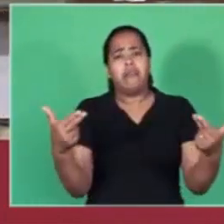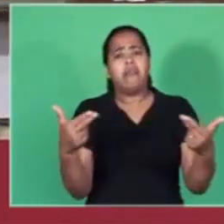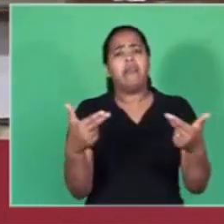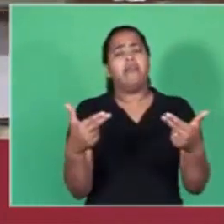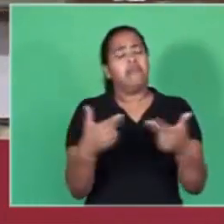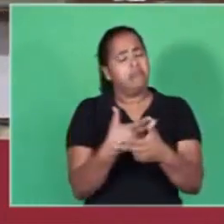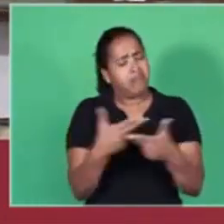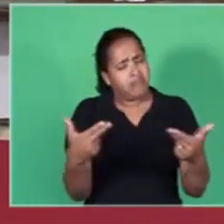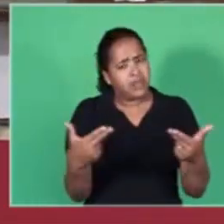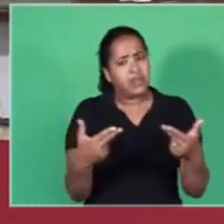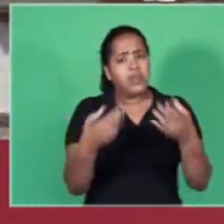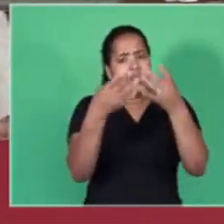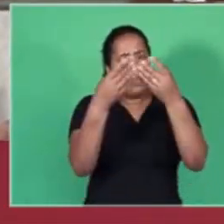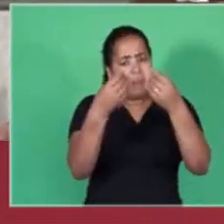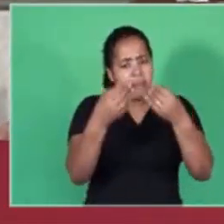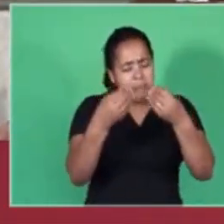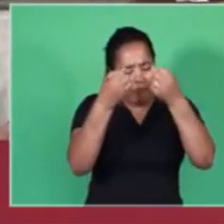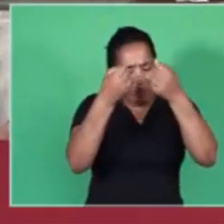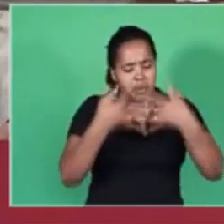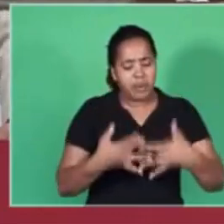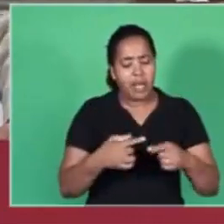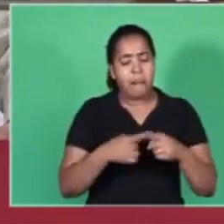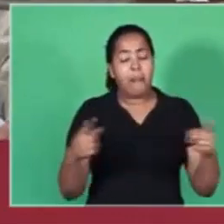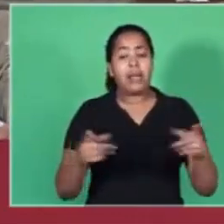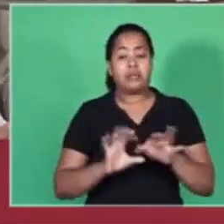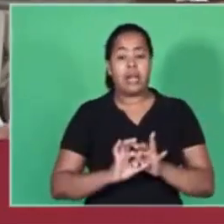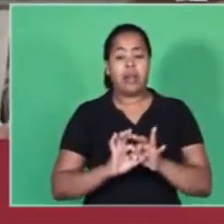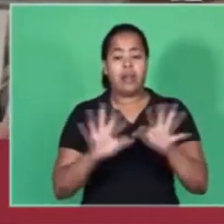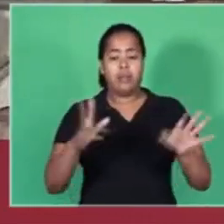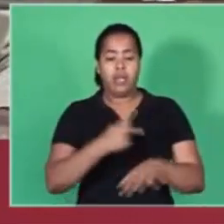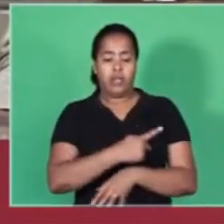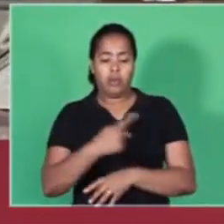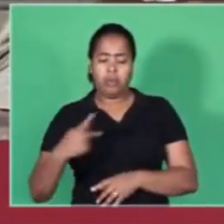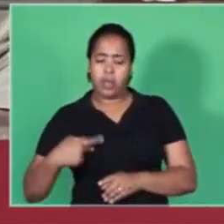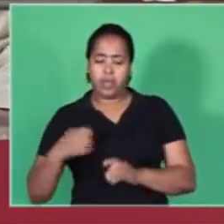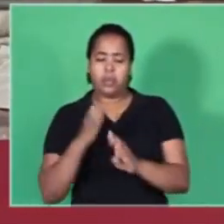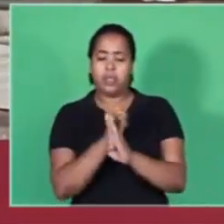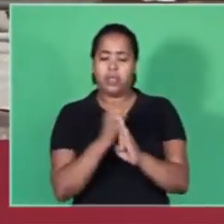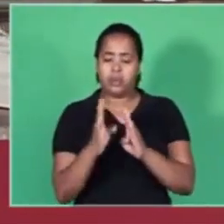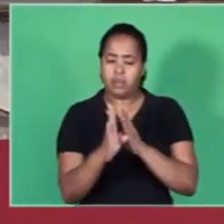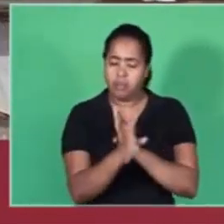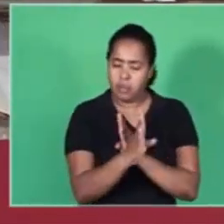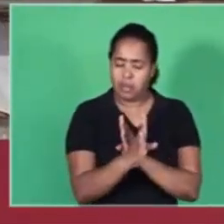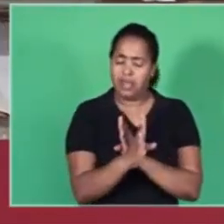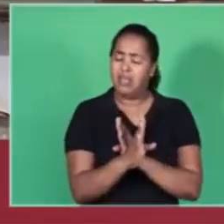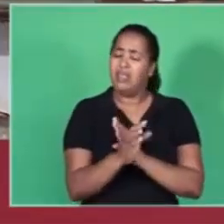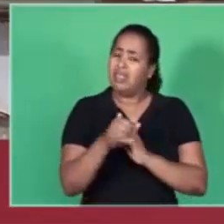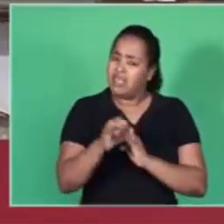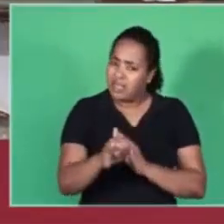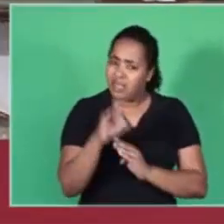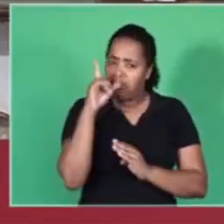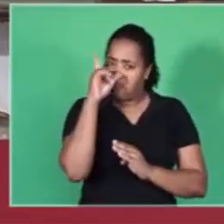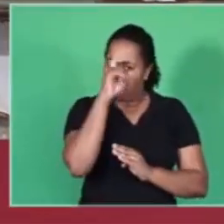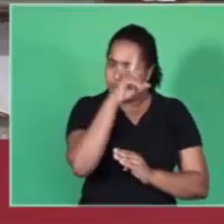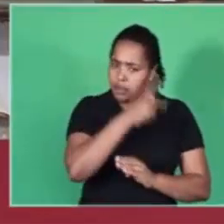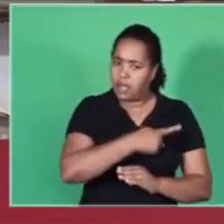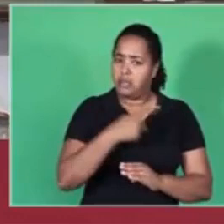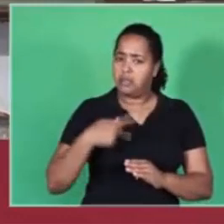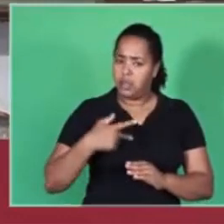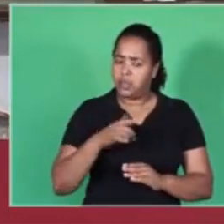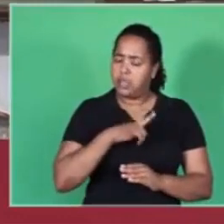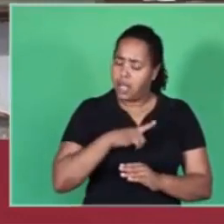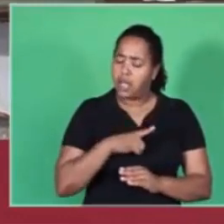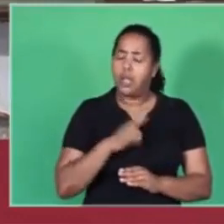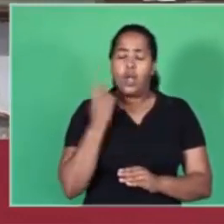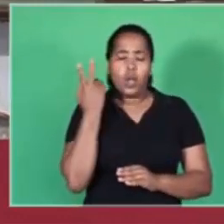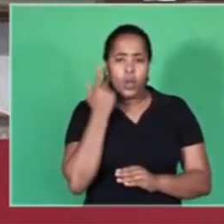dominical, para os pastores. Tem dificuldade na sua igreja? Tem. Começa a fazer um cursinho de direito aí em qualquer faculdade.